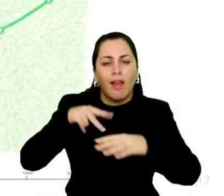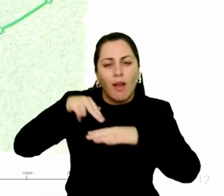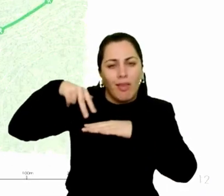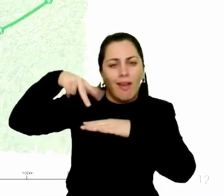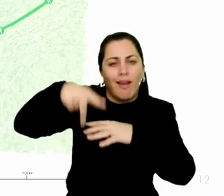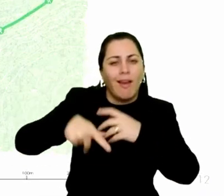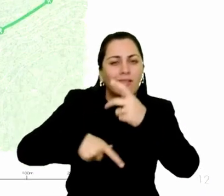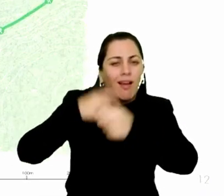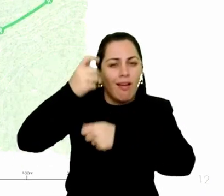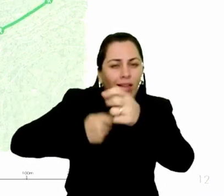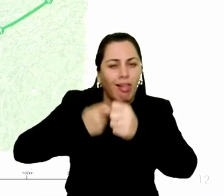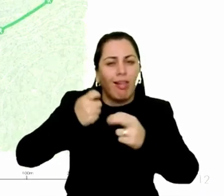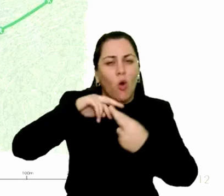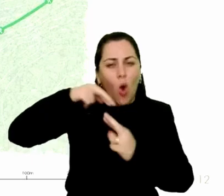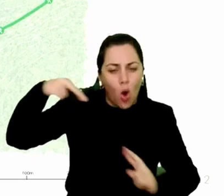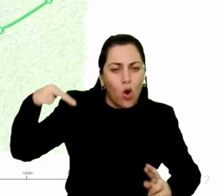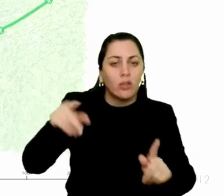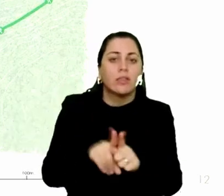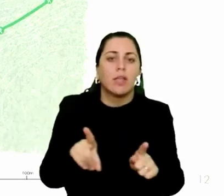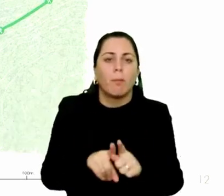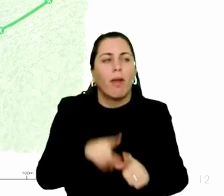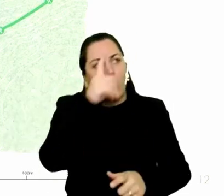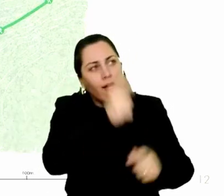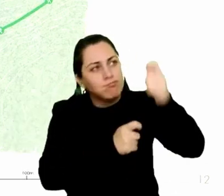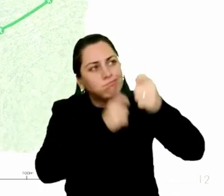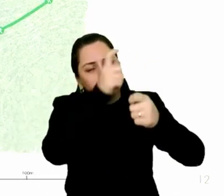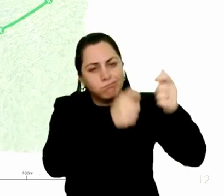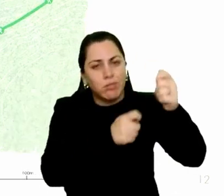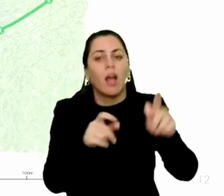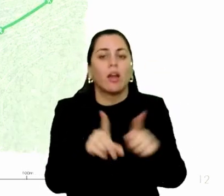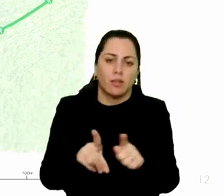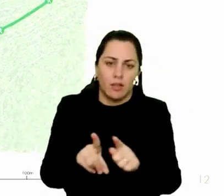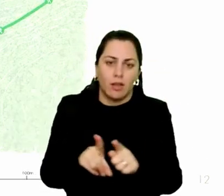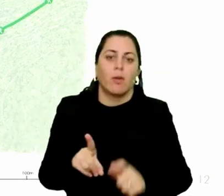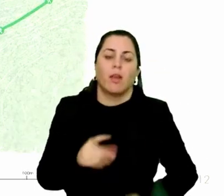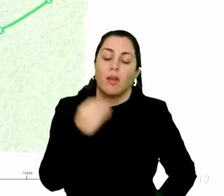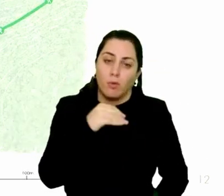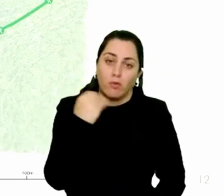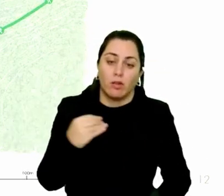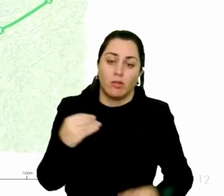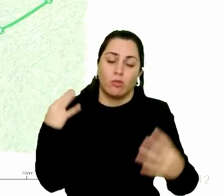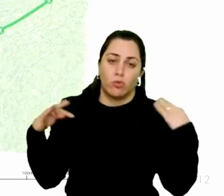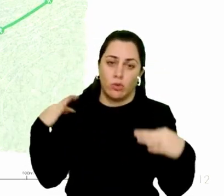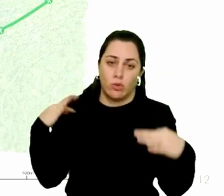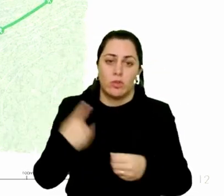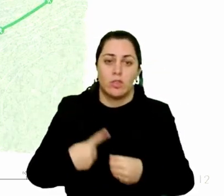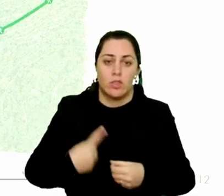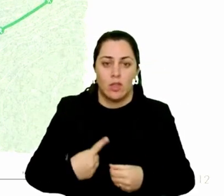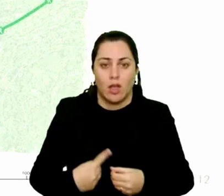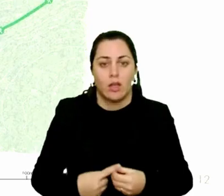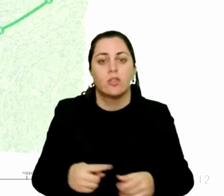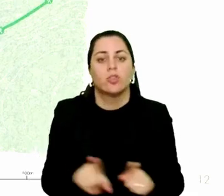gente pudesse resgatar o uso e essa identidade do parque e incentivar, como eu falei, o turismo na cidade e até futuramente